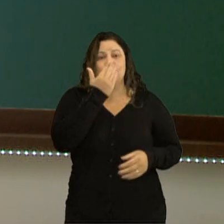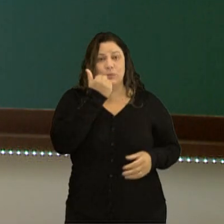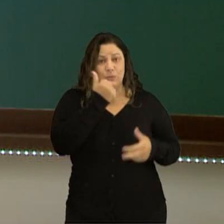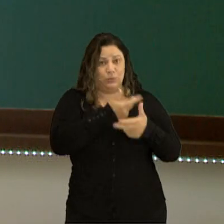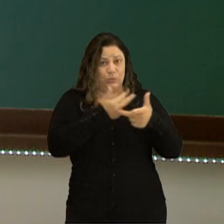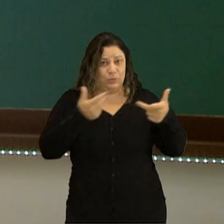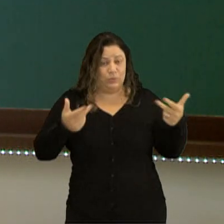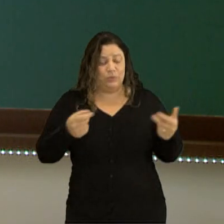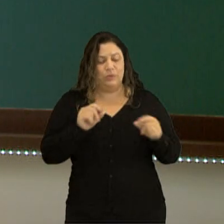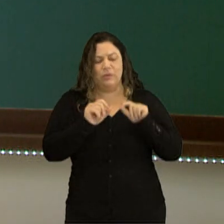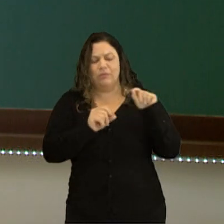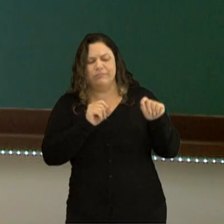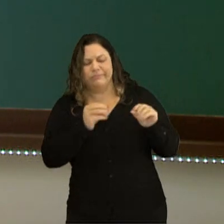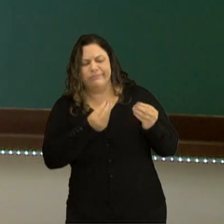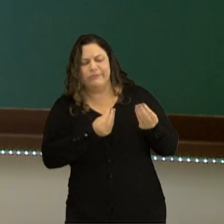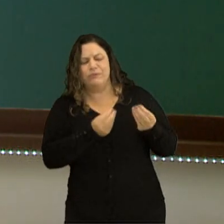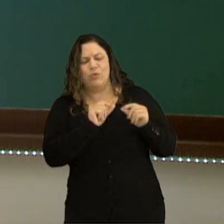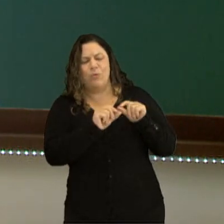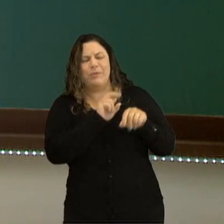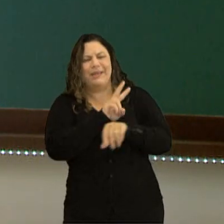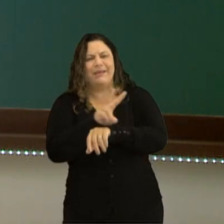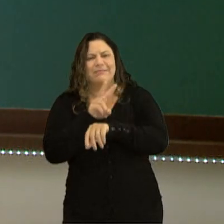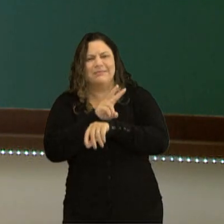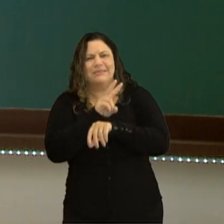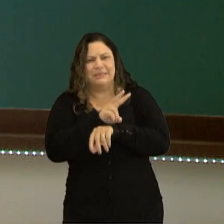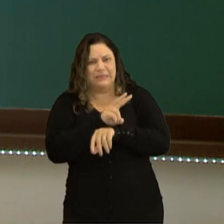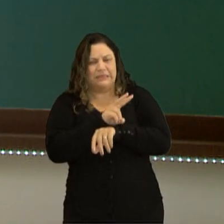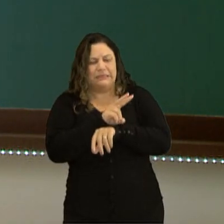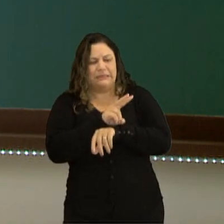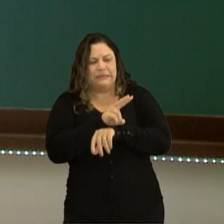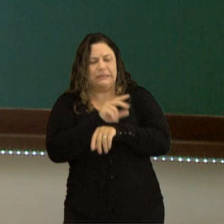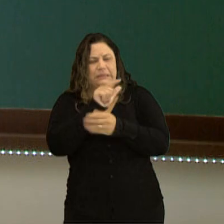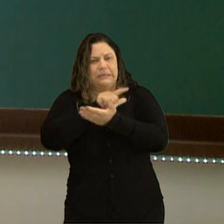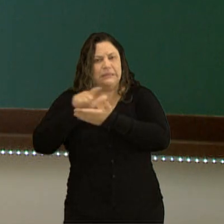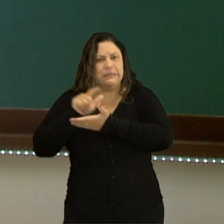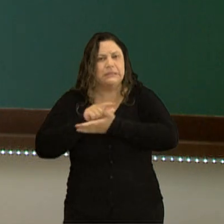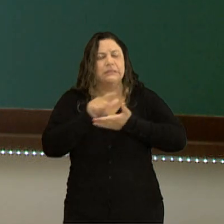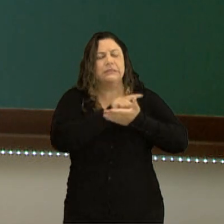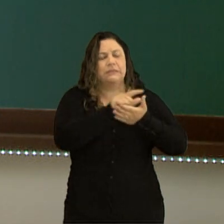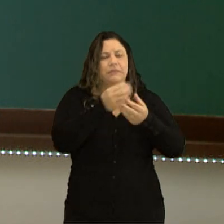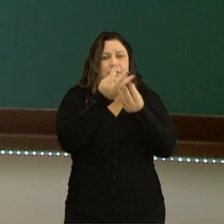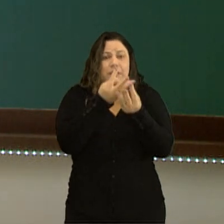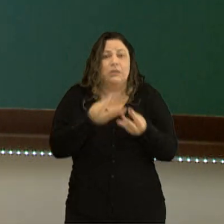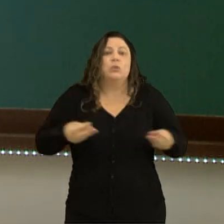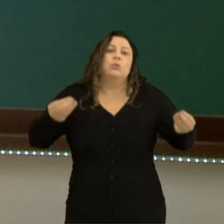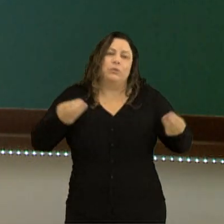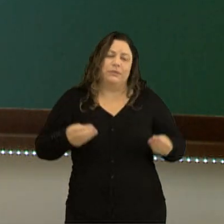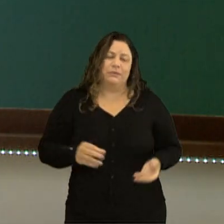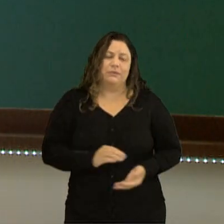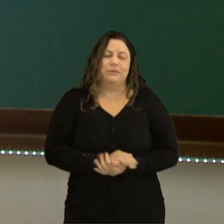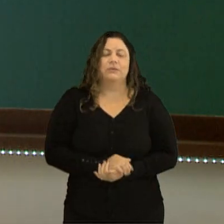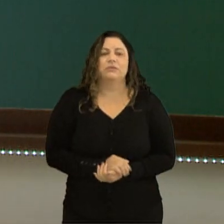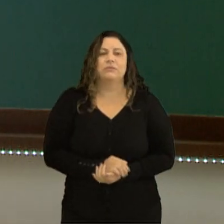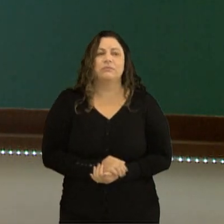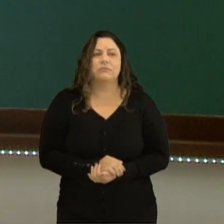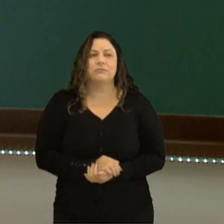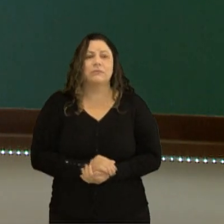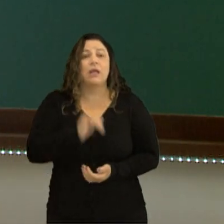ver a procedência ali do cuidado, do zelo, da higienização e da qualidade daquilo que está sendo oferecido para nós.